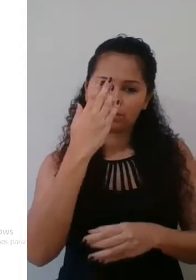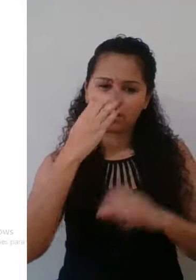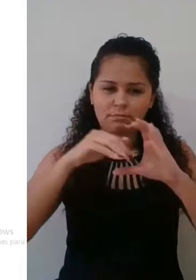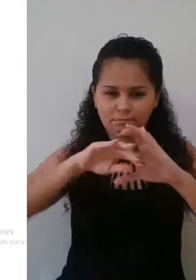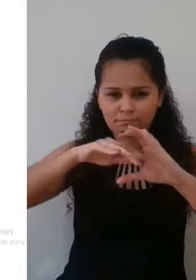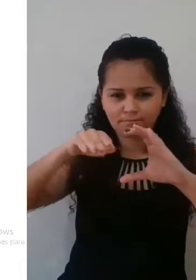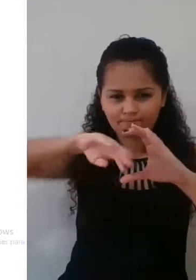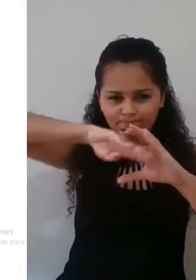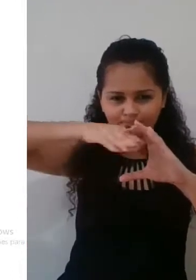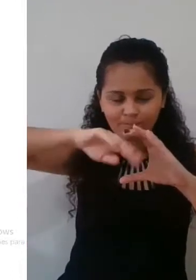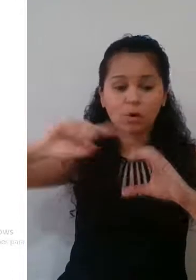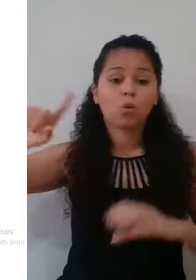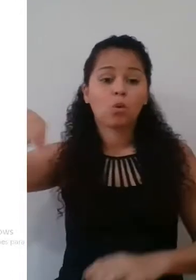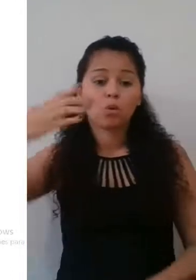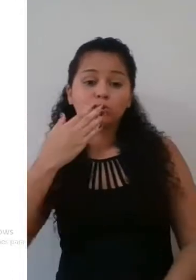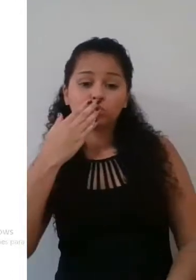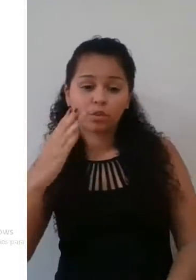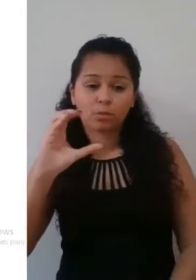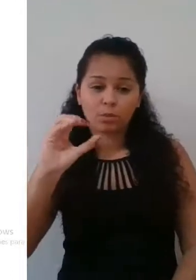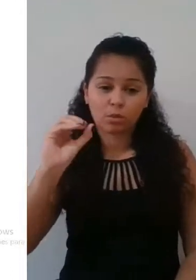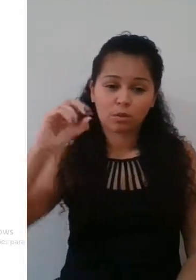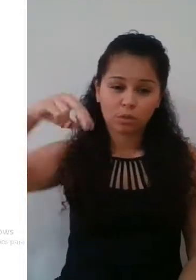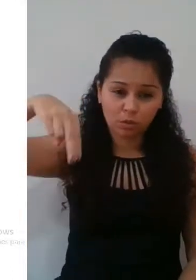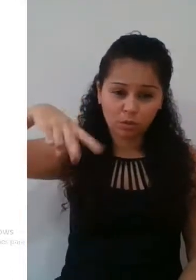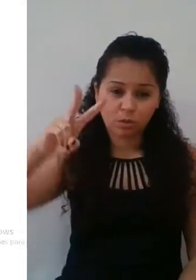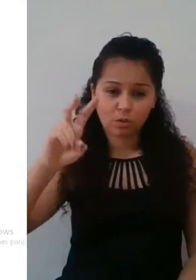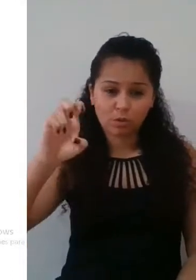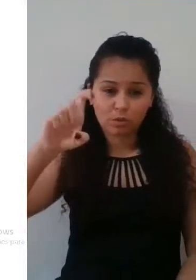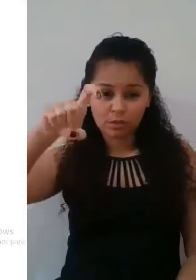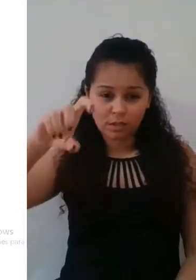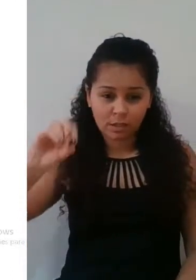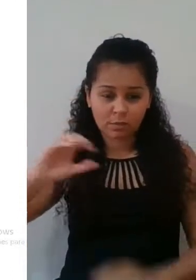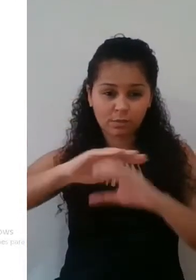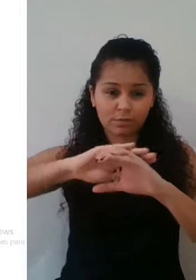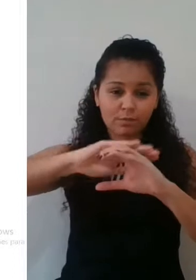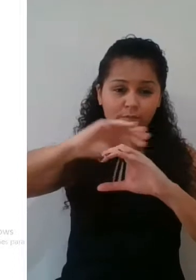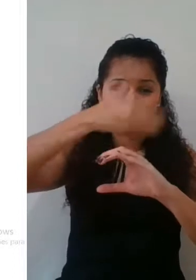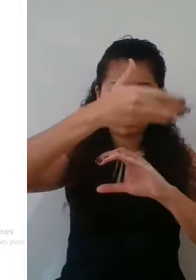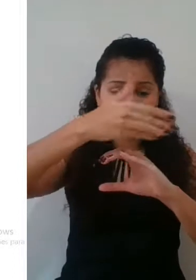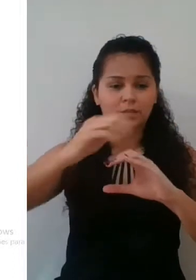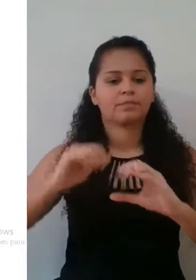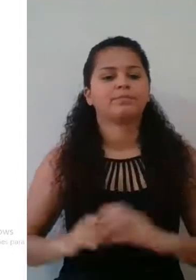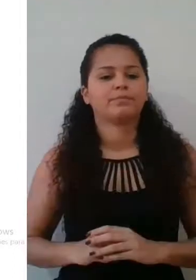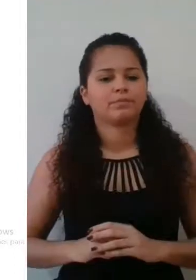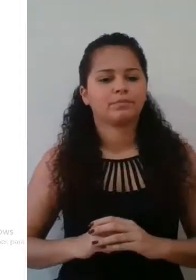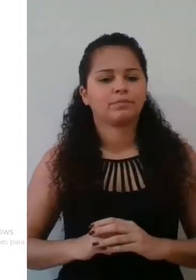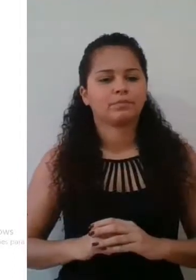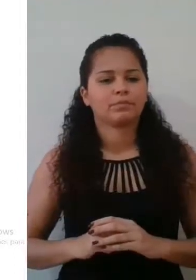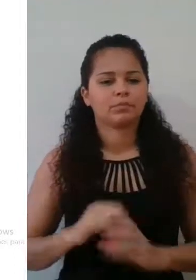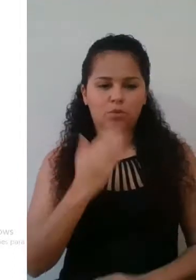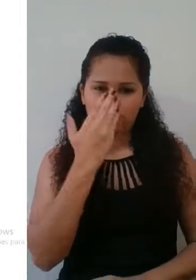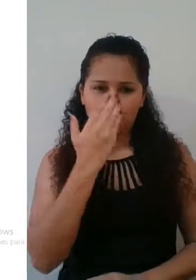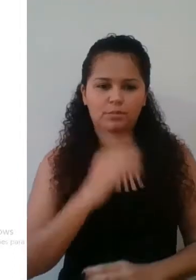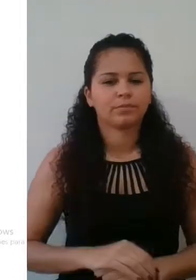chama de espelho convexo, onde a superfície refletora está na parte interna do espelho. Então